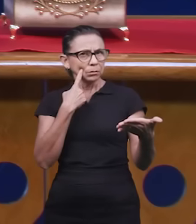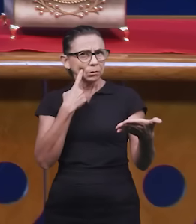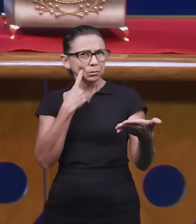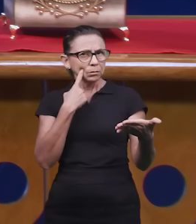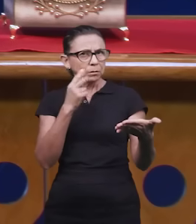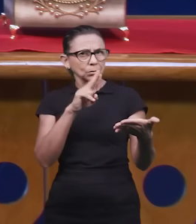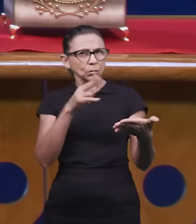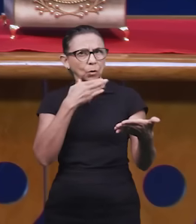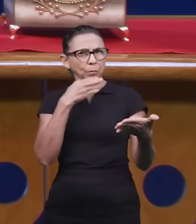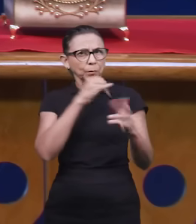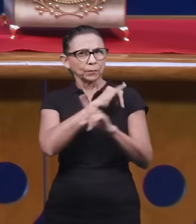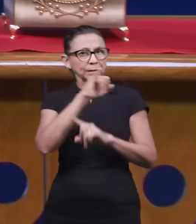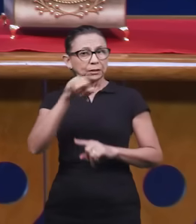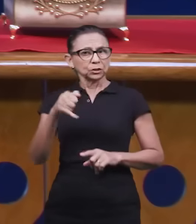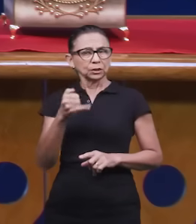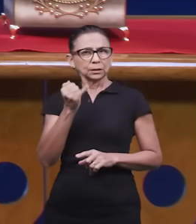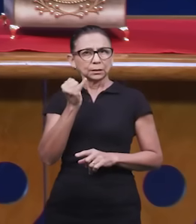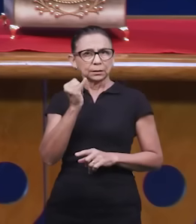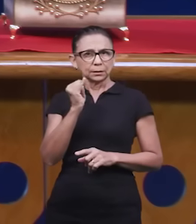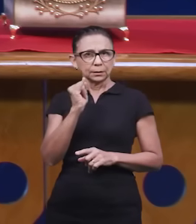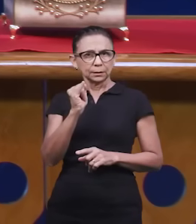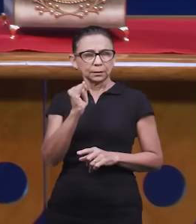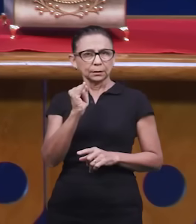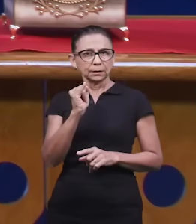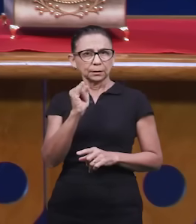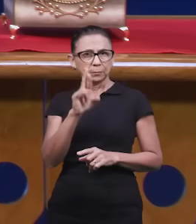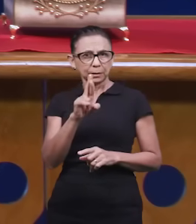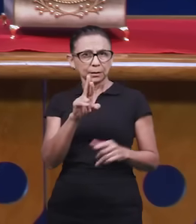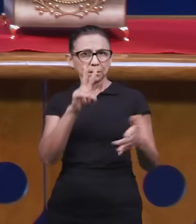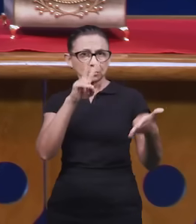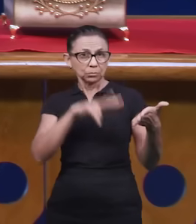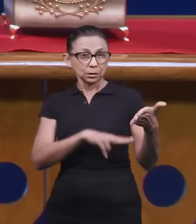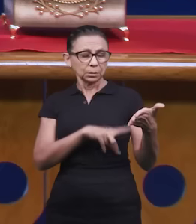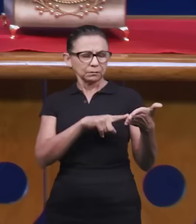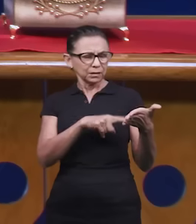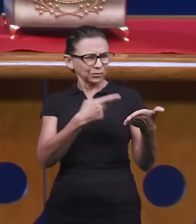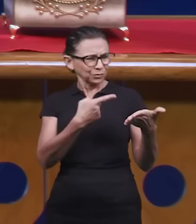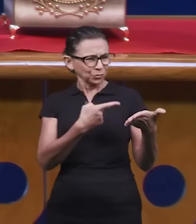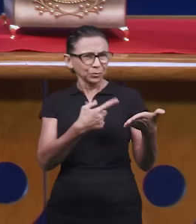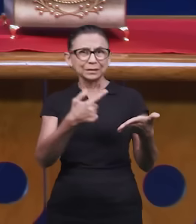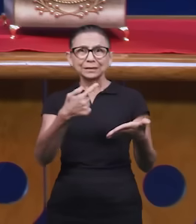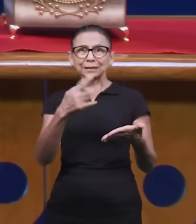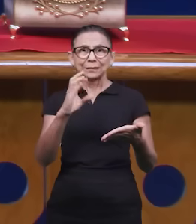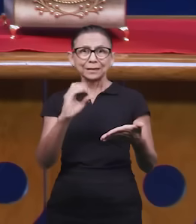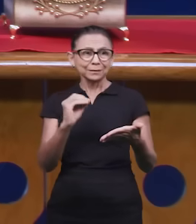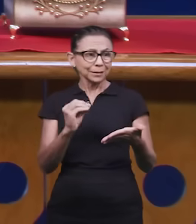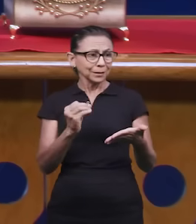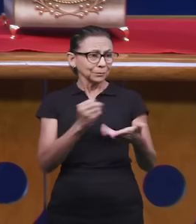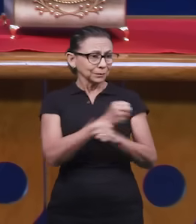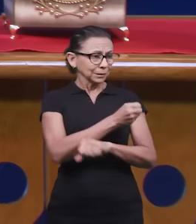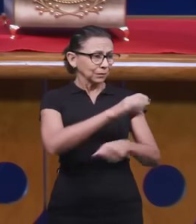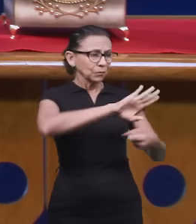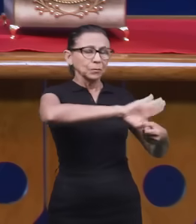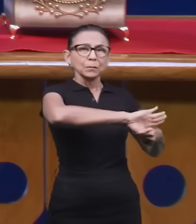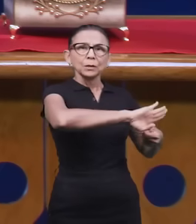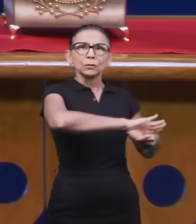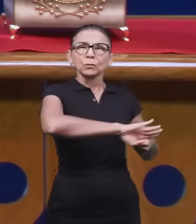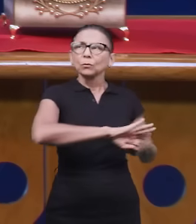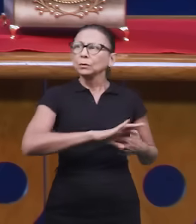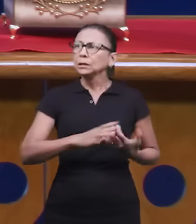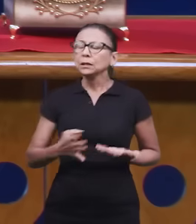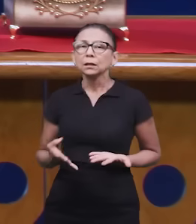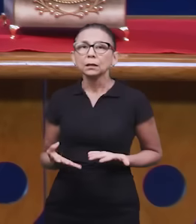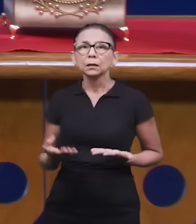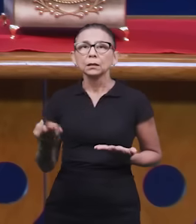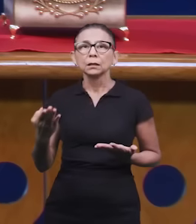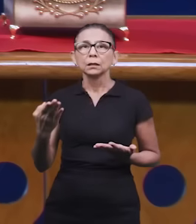na Babilônia iria durar 70 anos. Apesar de as profecias do profeta Jeremias estarem